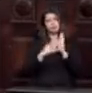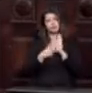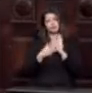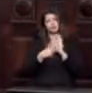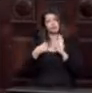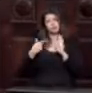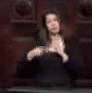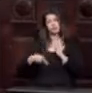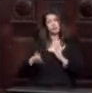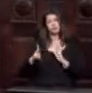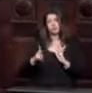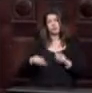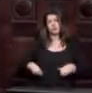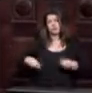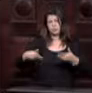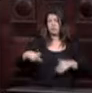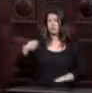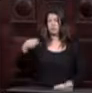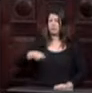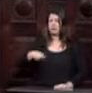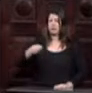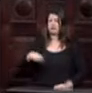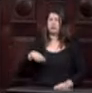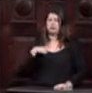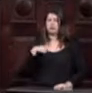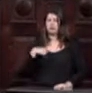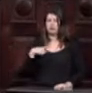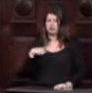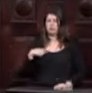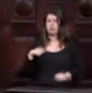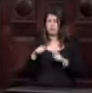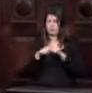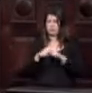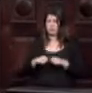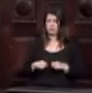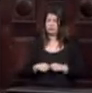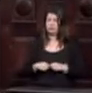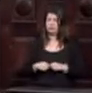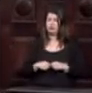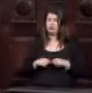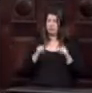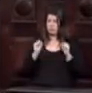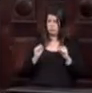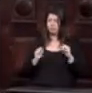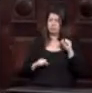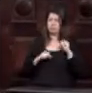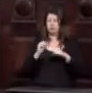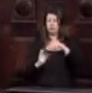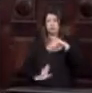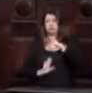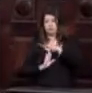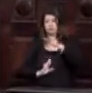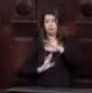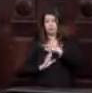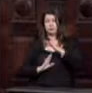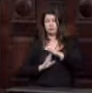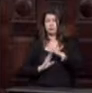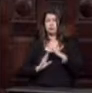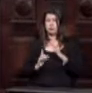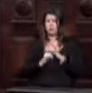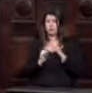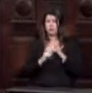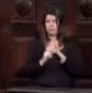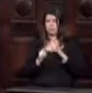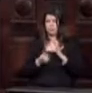ficarão as despesas obrigatórias realizadas com tais recursos, sujeitas aos limites previstos no artigo 1º